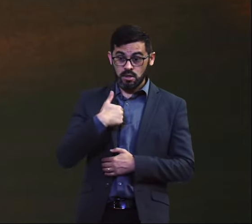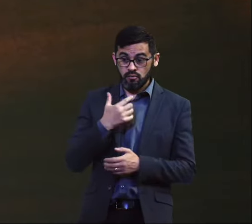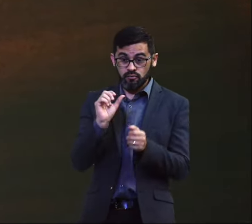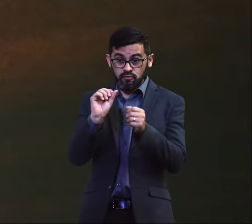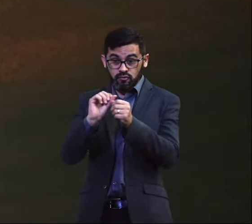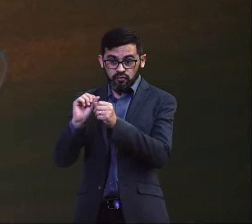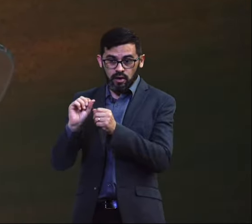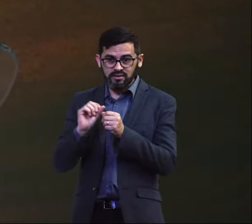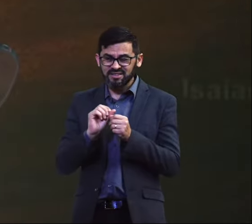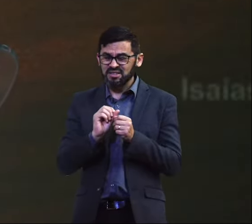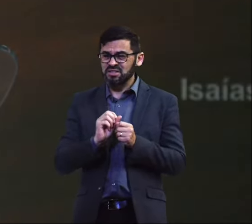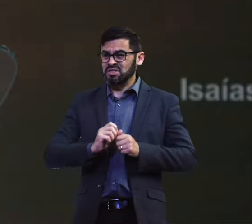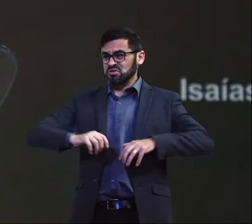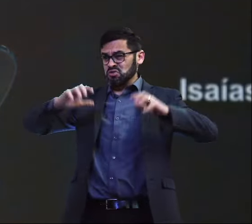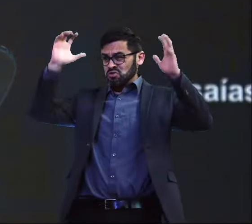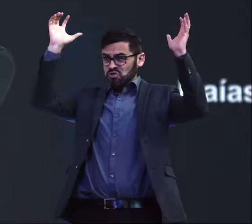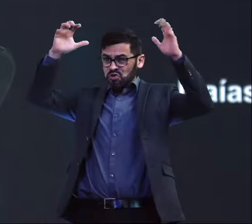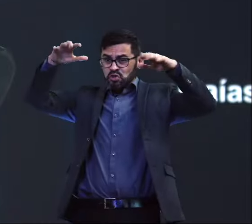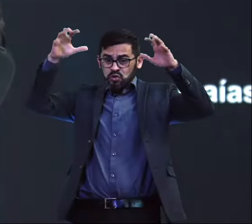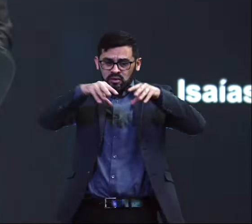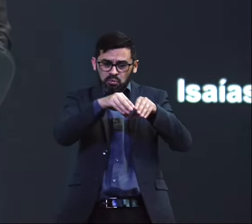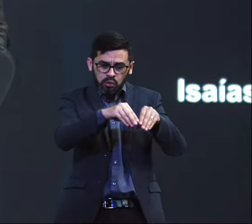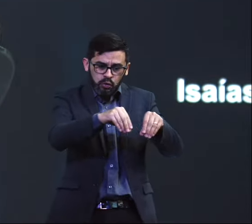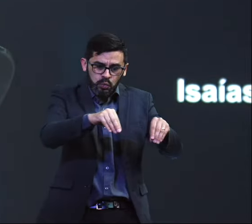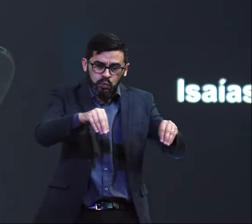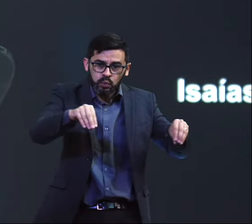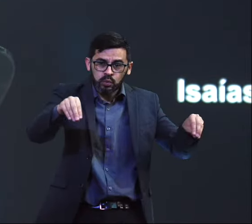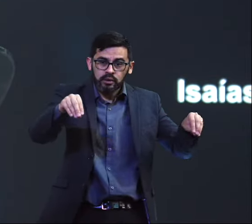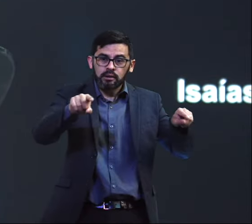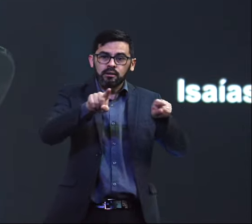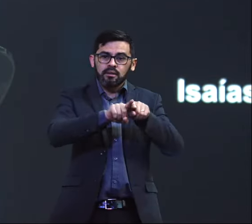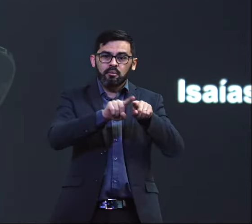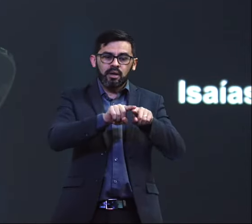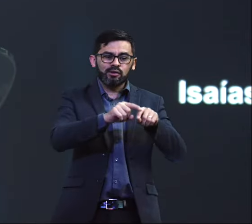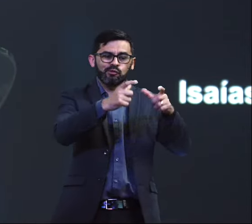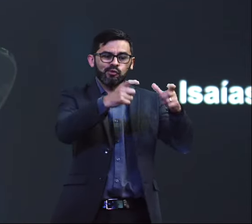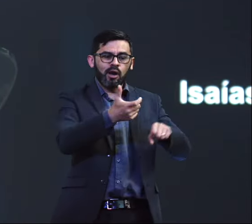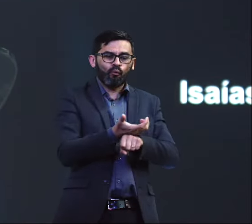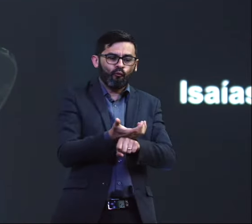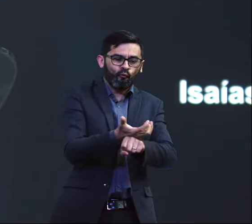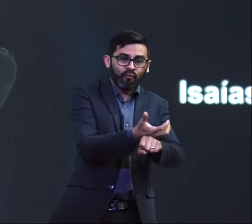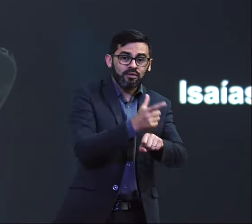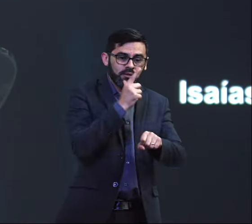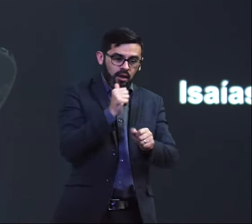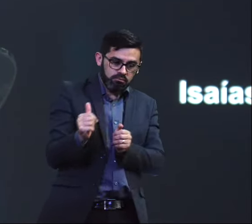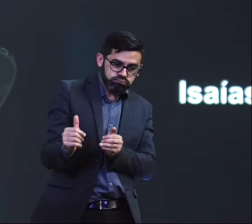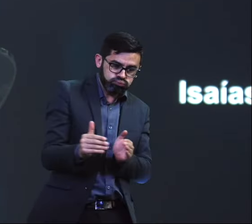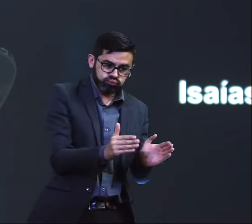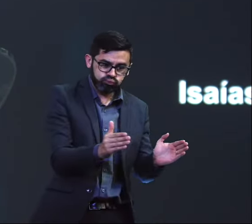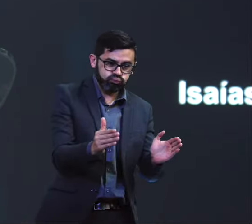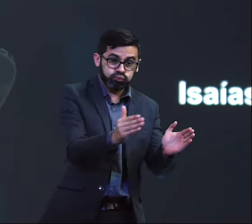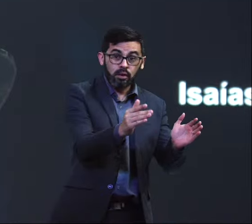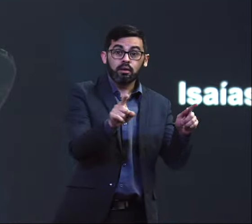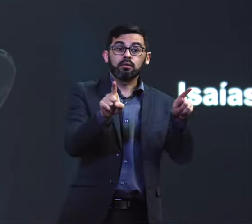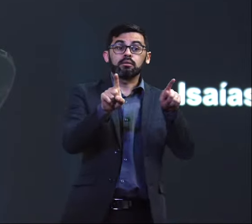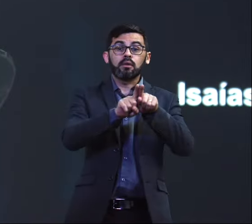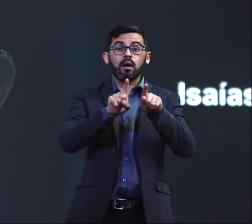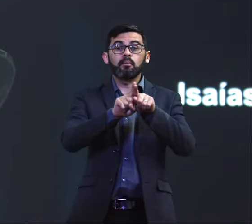que caia chuva no deserto, e com que em terras secas corram rios, assim